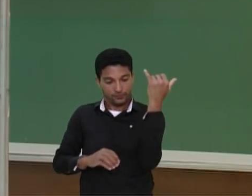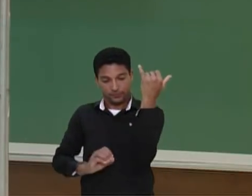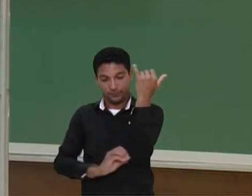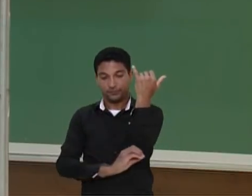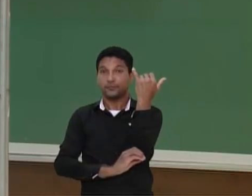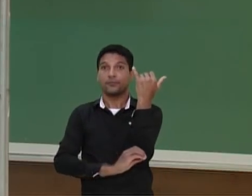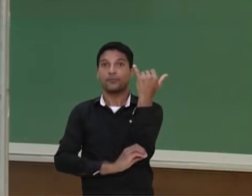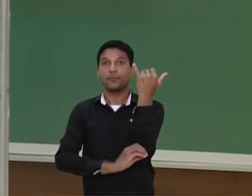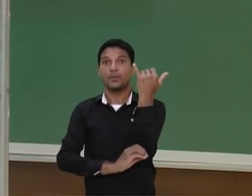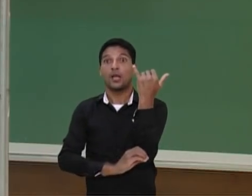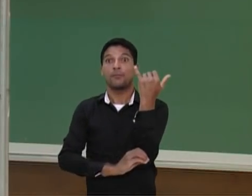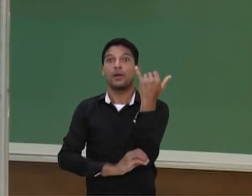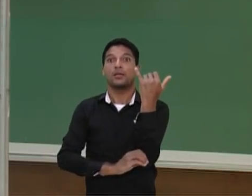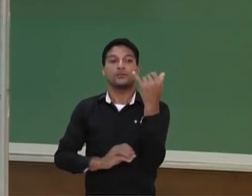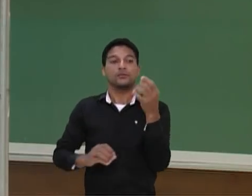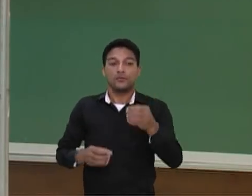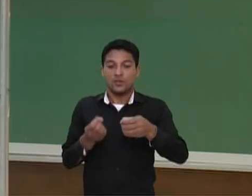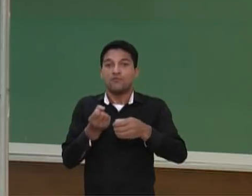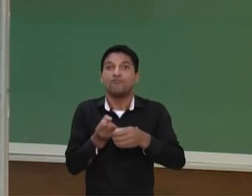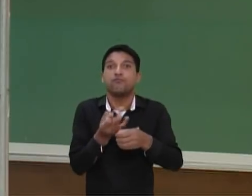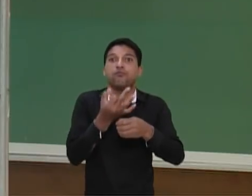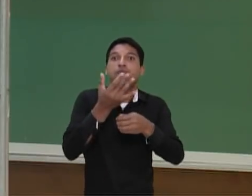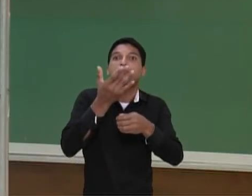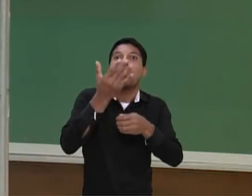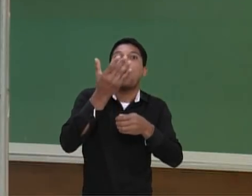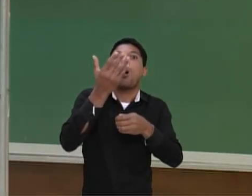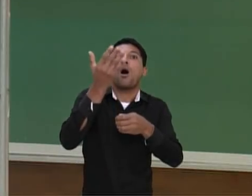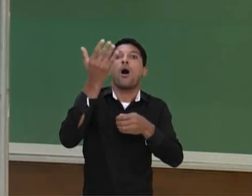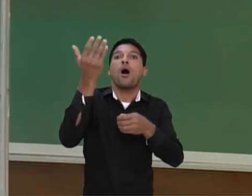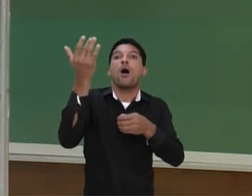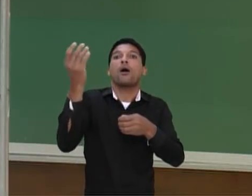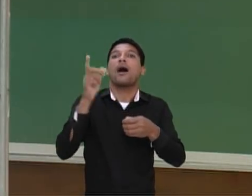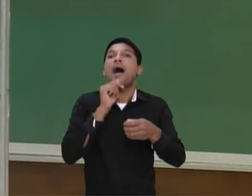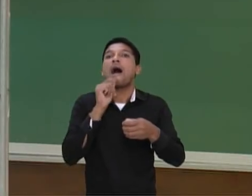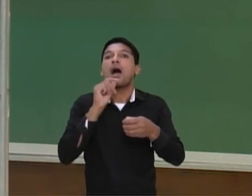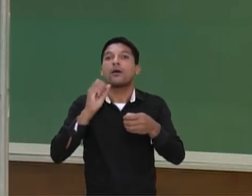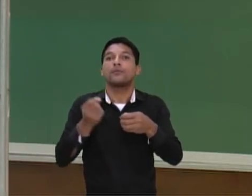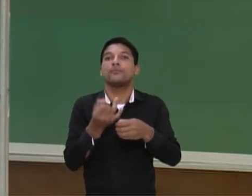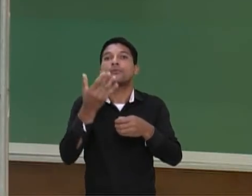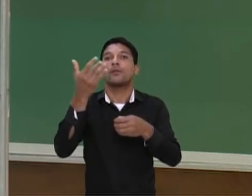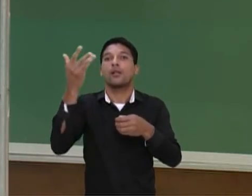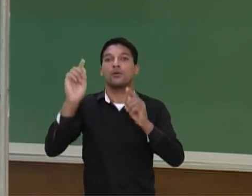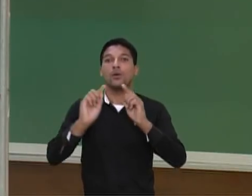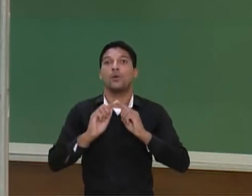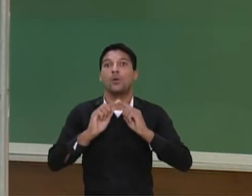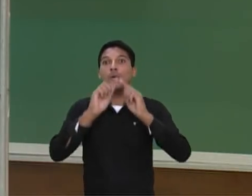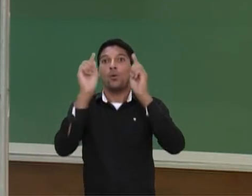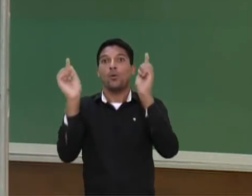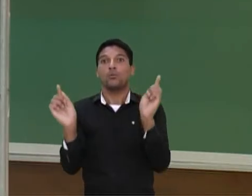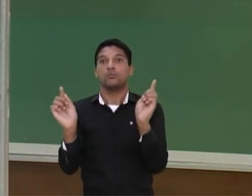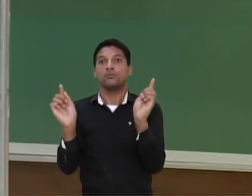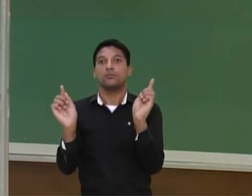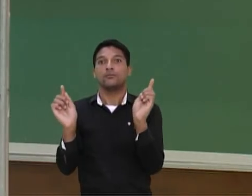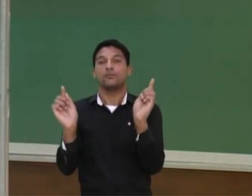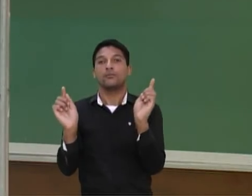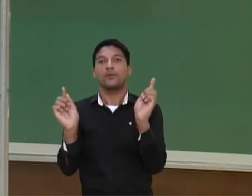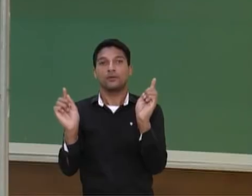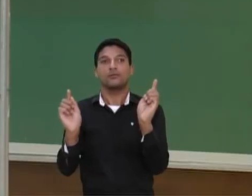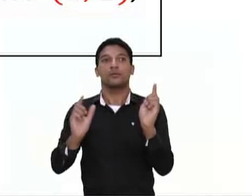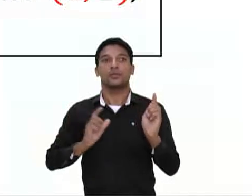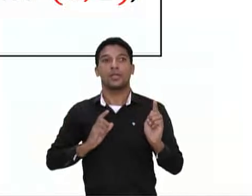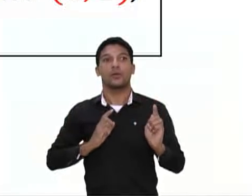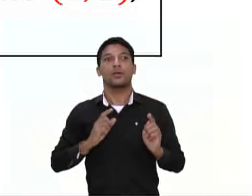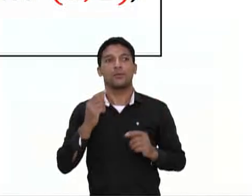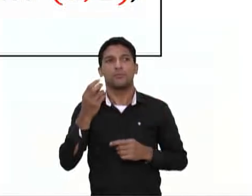alto da curva formado pelos dessa bomba tem a coordenadas 1 e 2 com base nos